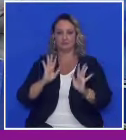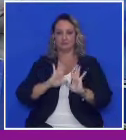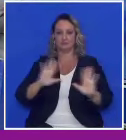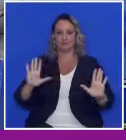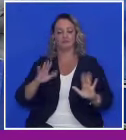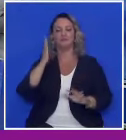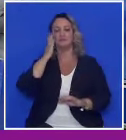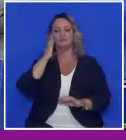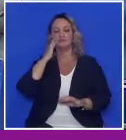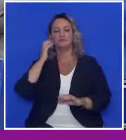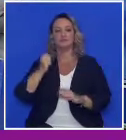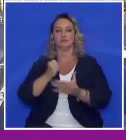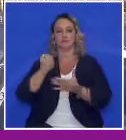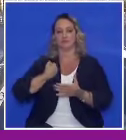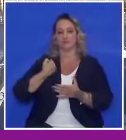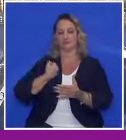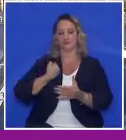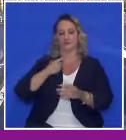saber mais? Aqui o